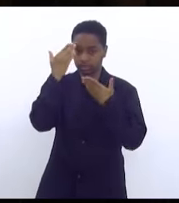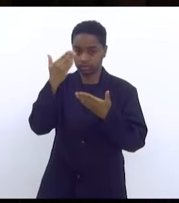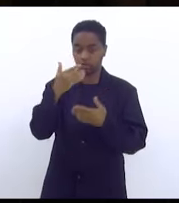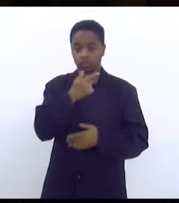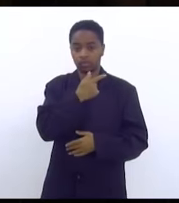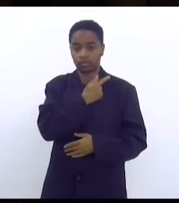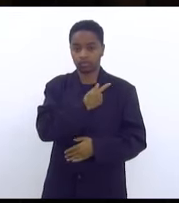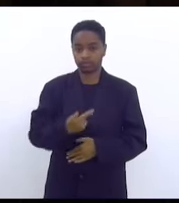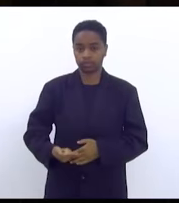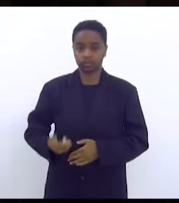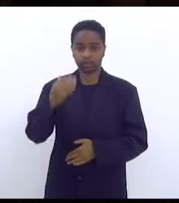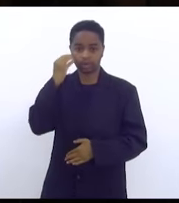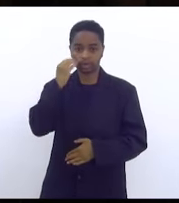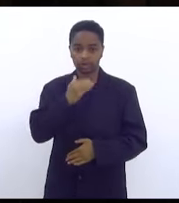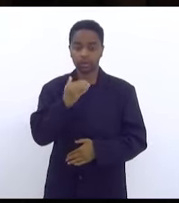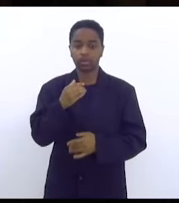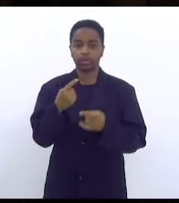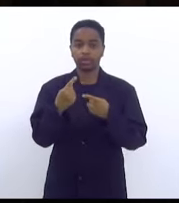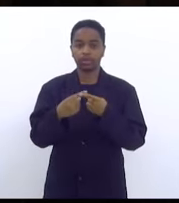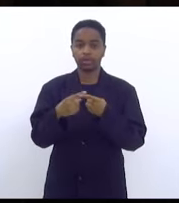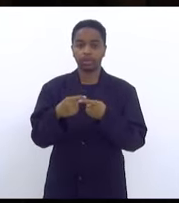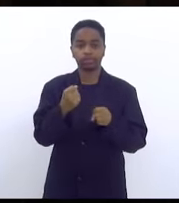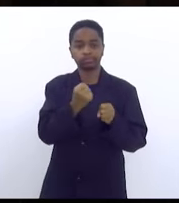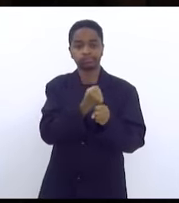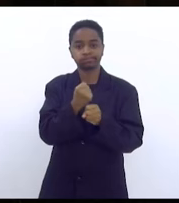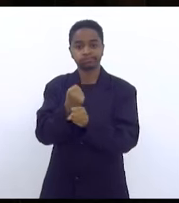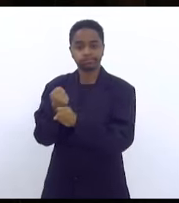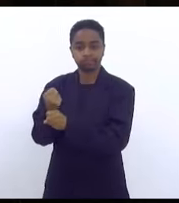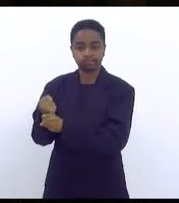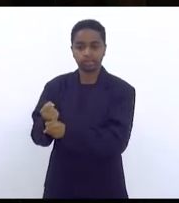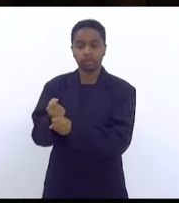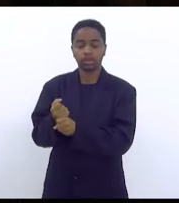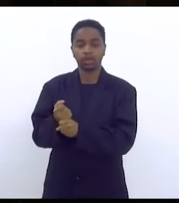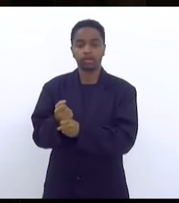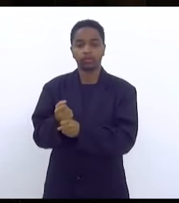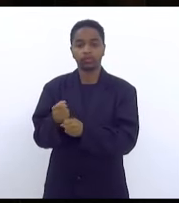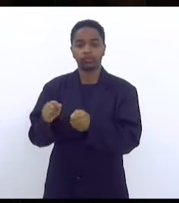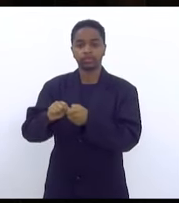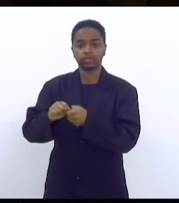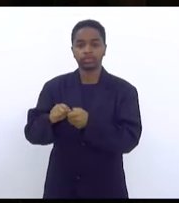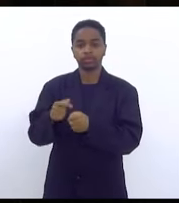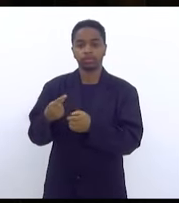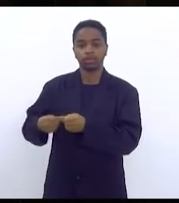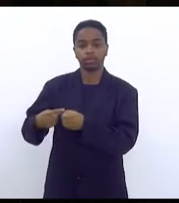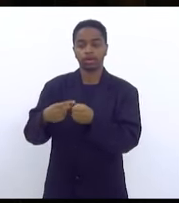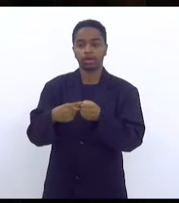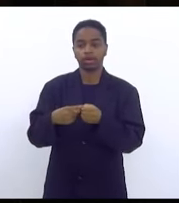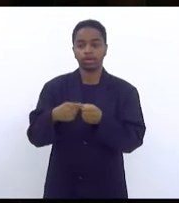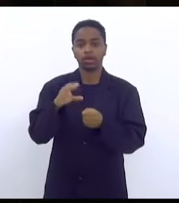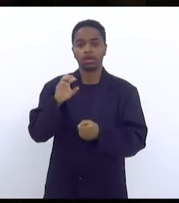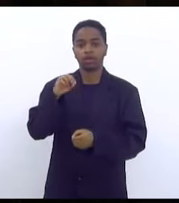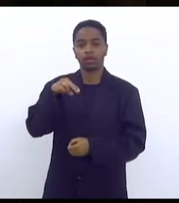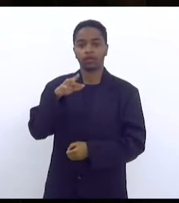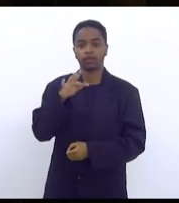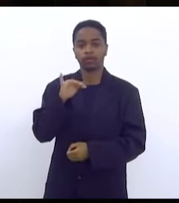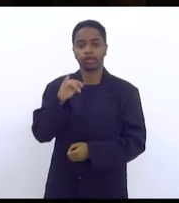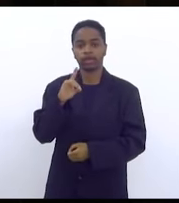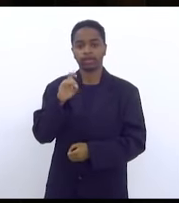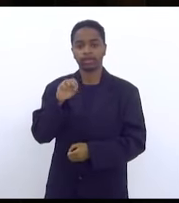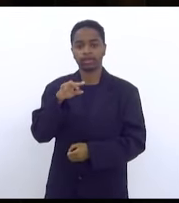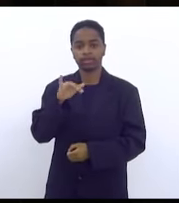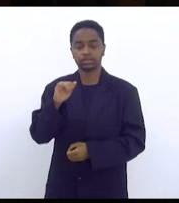Cláudio Castro pelo pacote de obra que a Auche está recebendo no bairro Inconfidência. Na Avenida dos Confidentes, junto com a